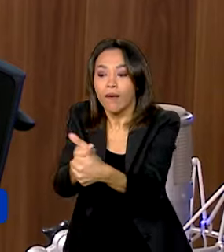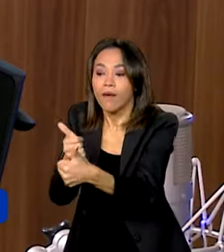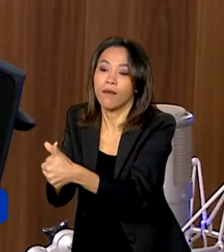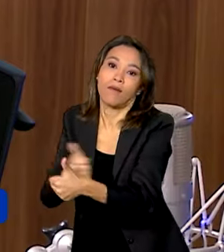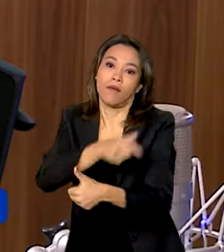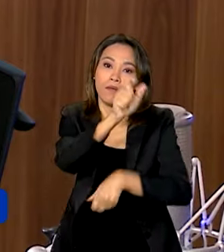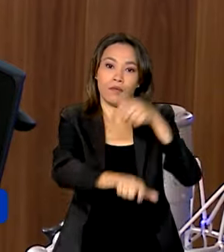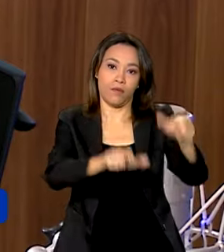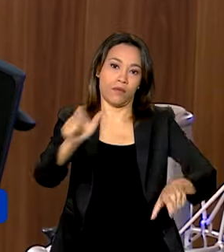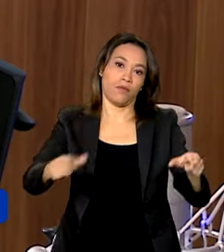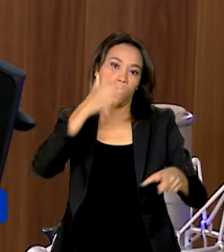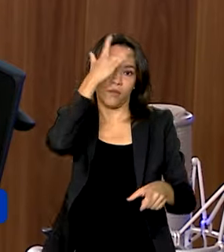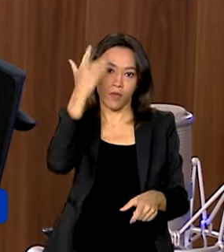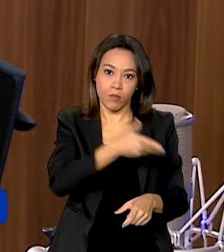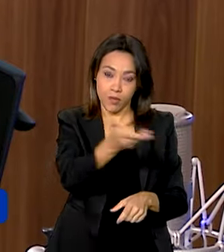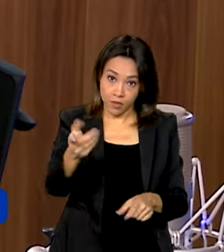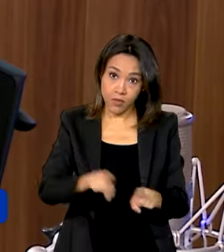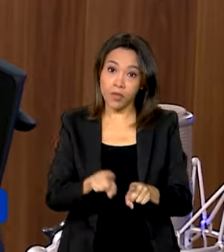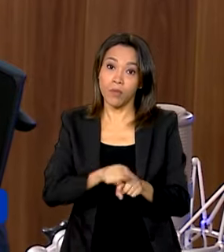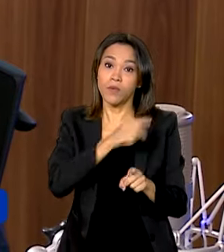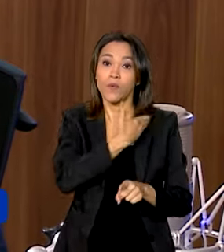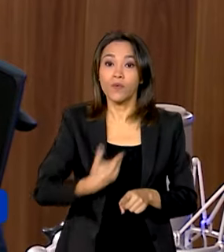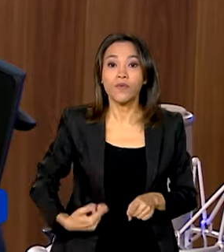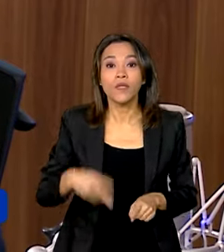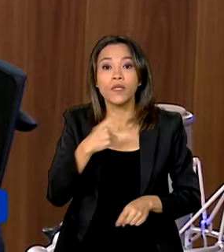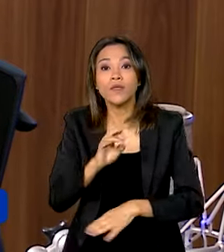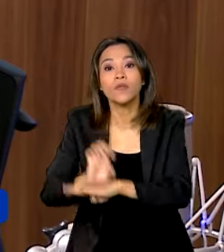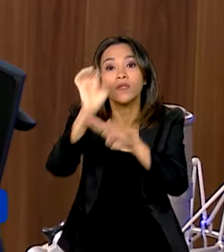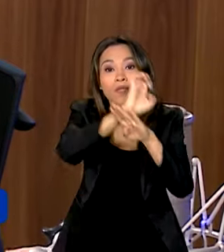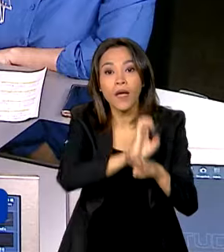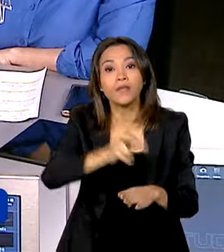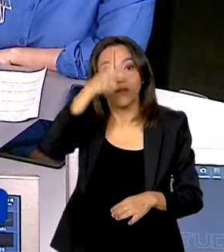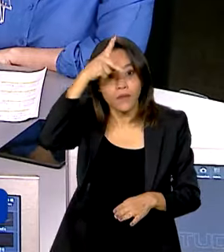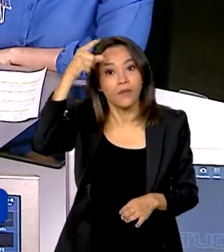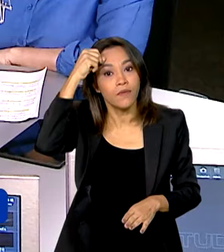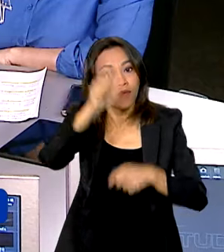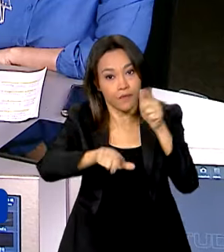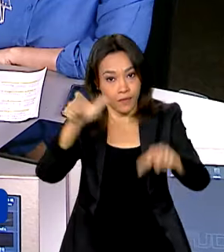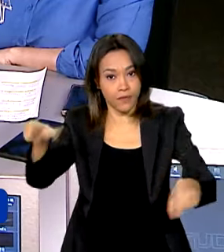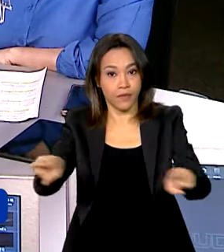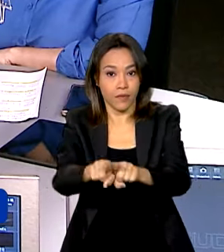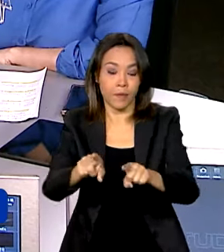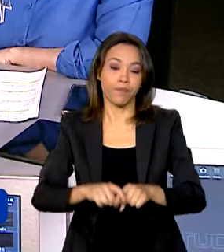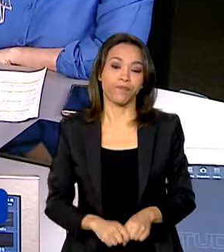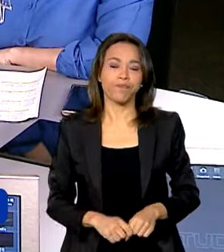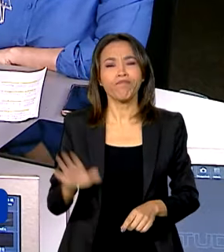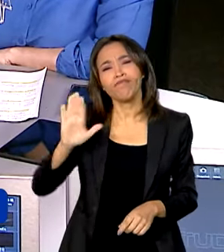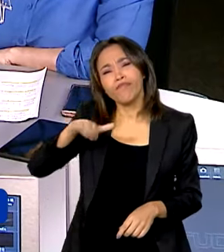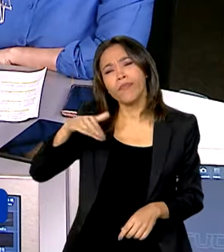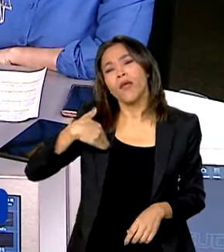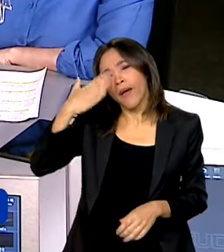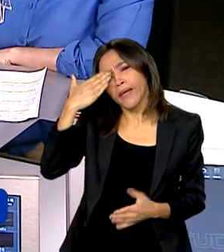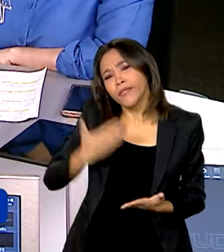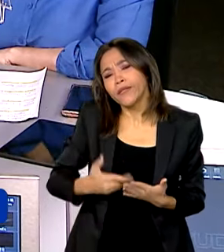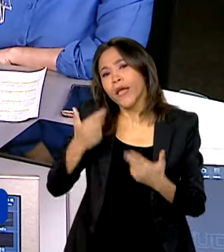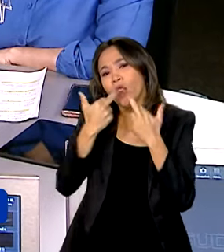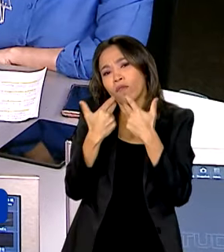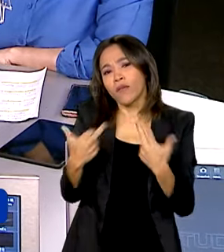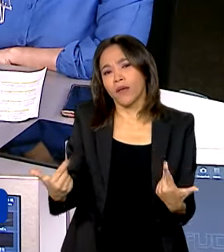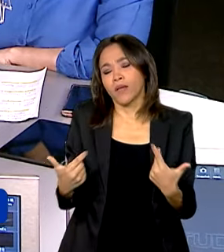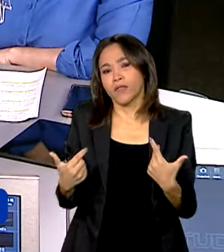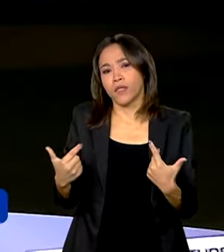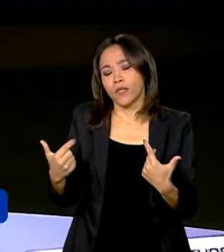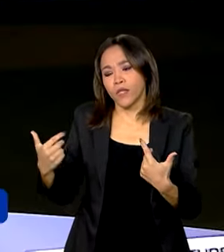representam que são os governadores ali e os prefeitos Ministro acredito que seja uma novidade o ministério enquadra